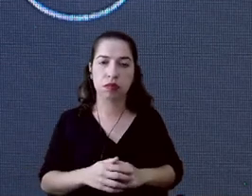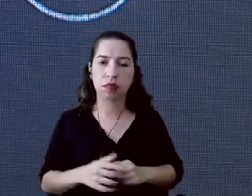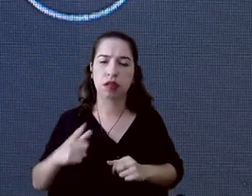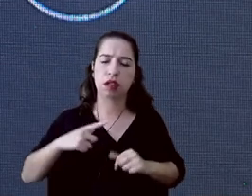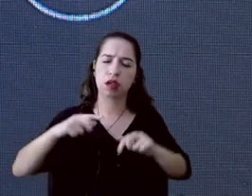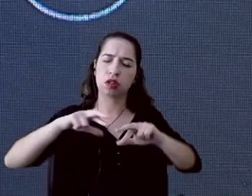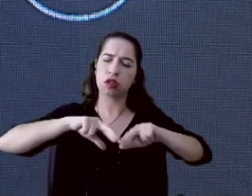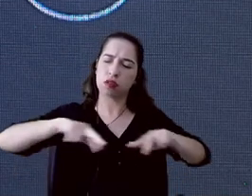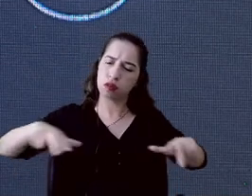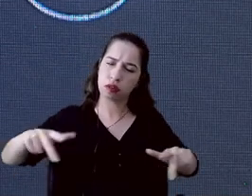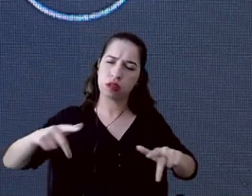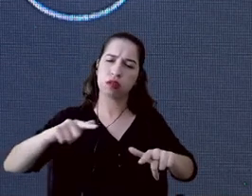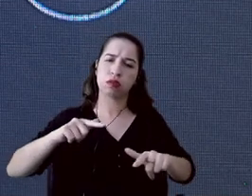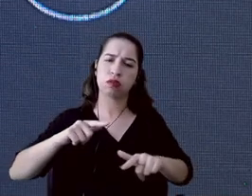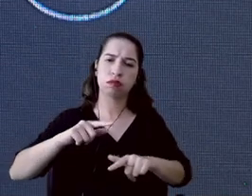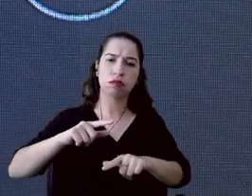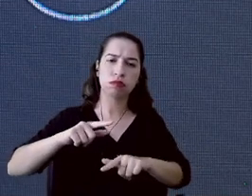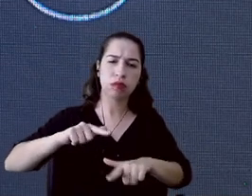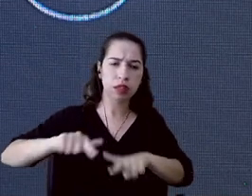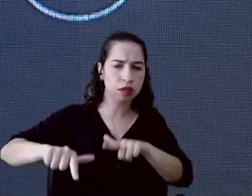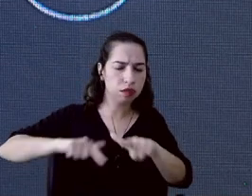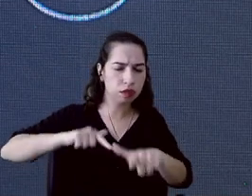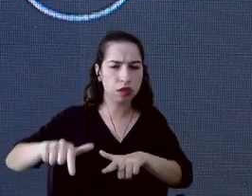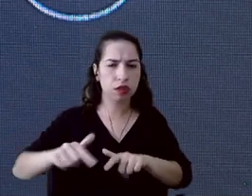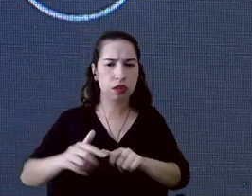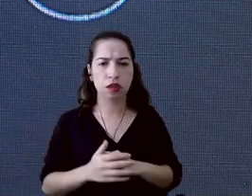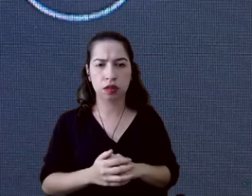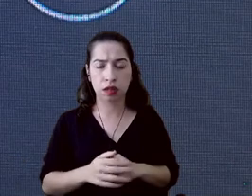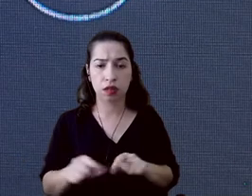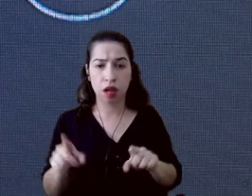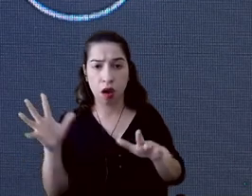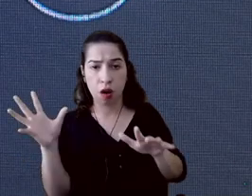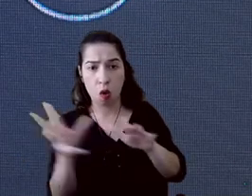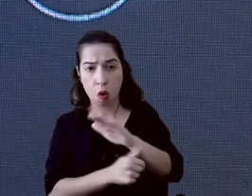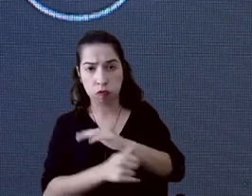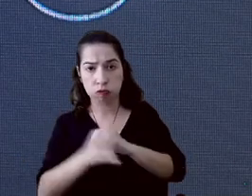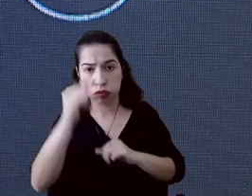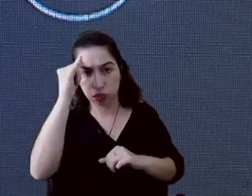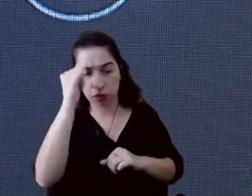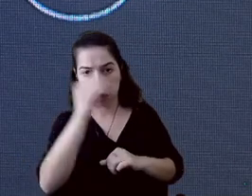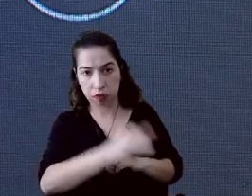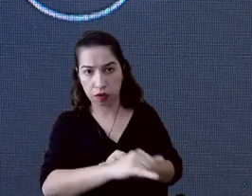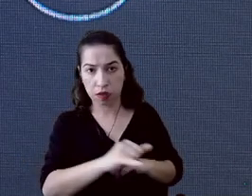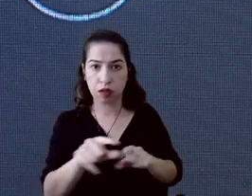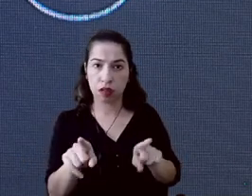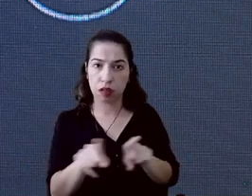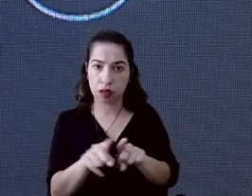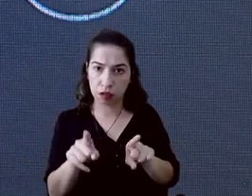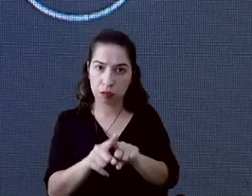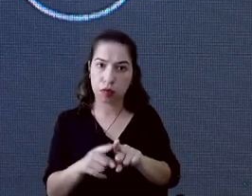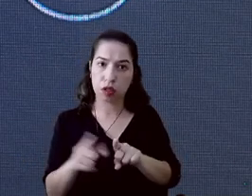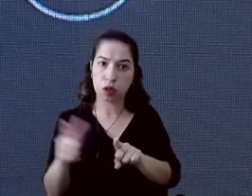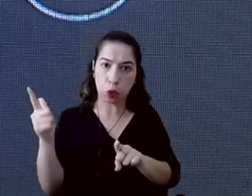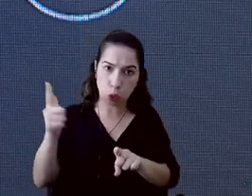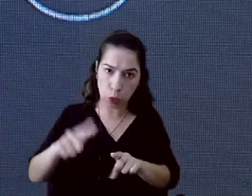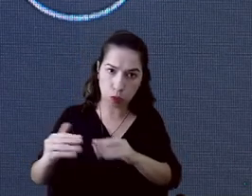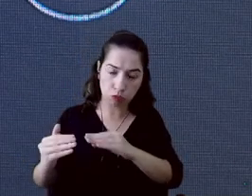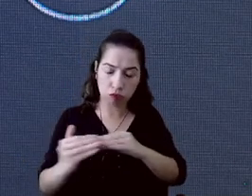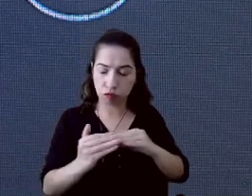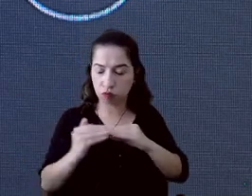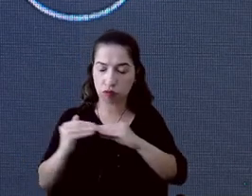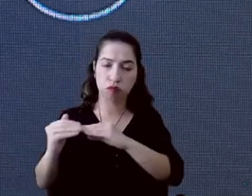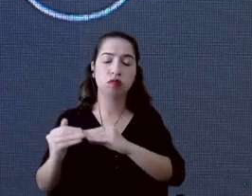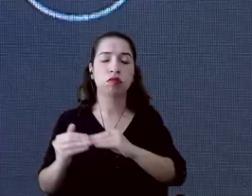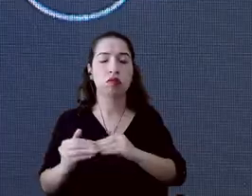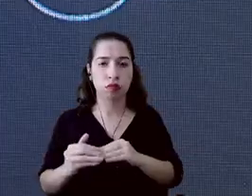adicionados a isso né de fraude reconciliação unificada de tudo isso a gente